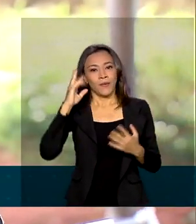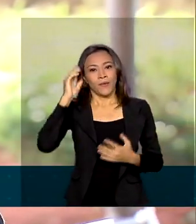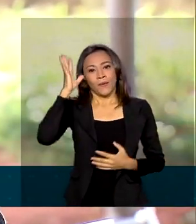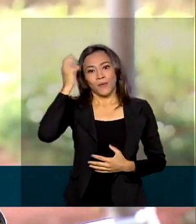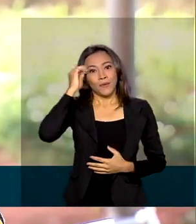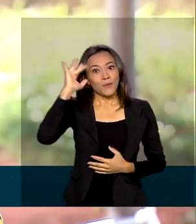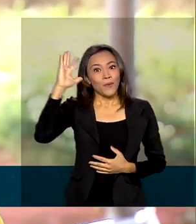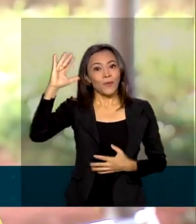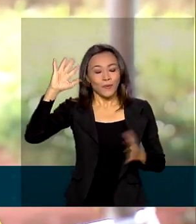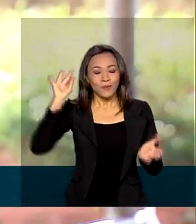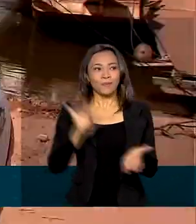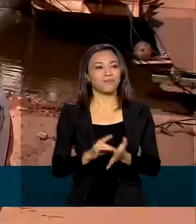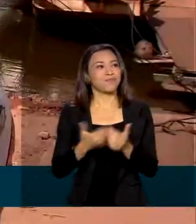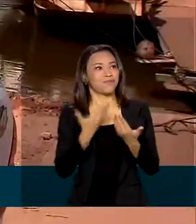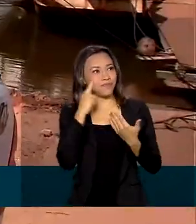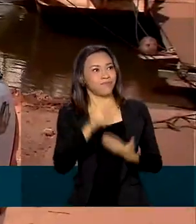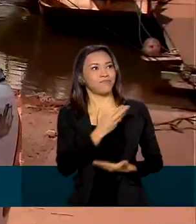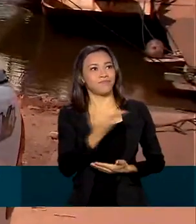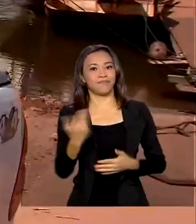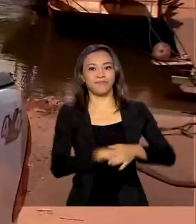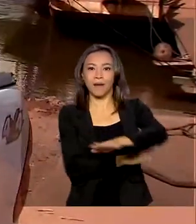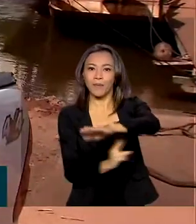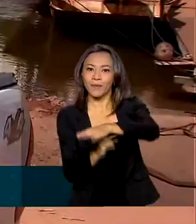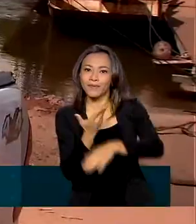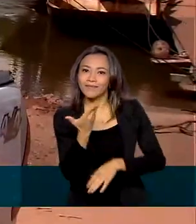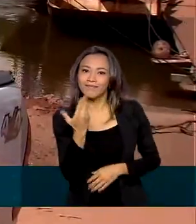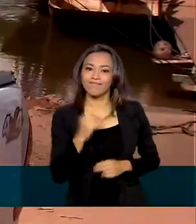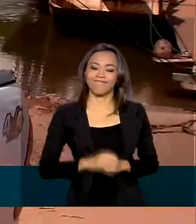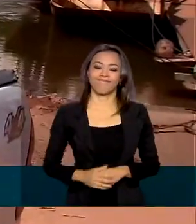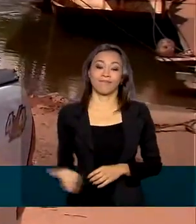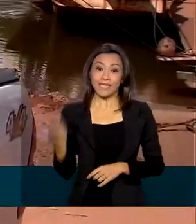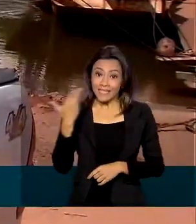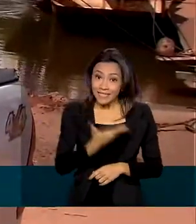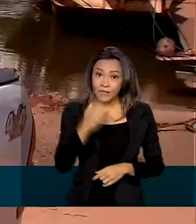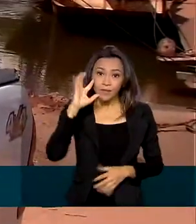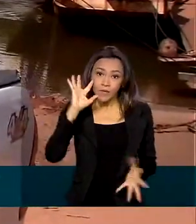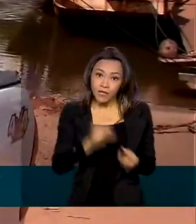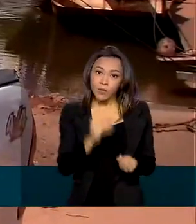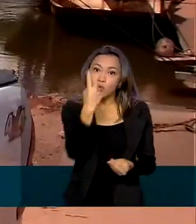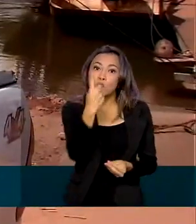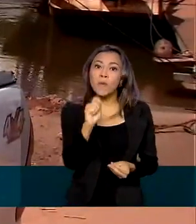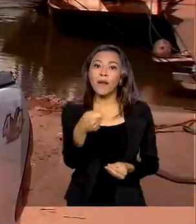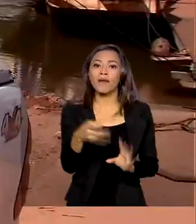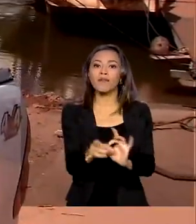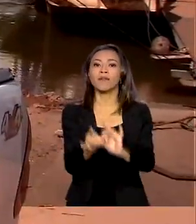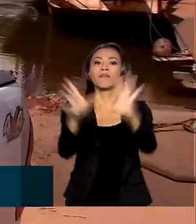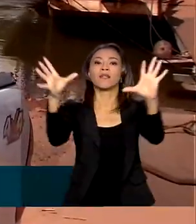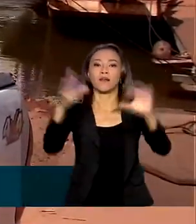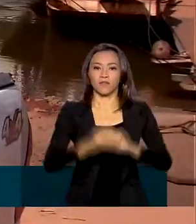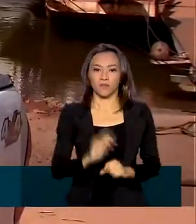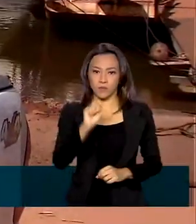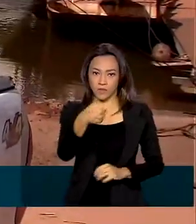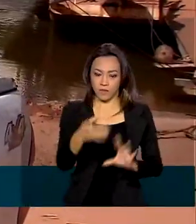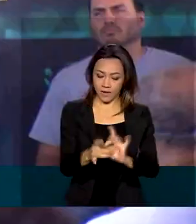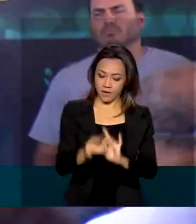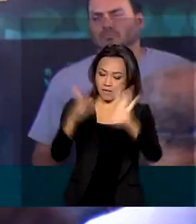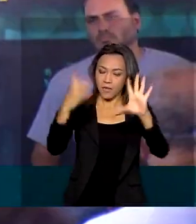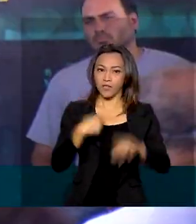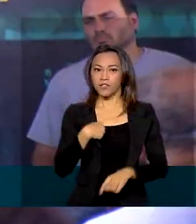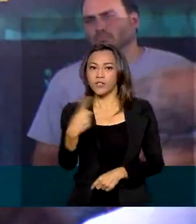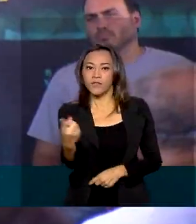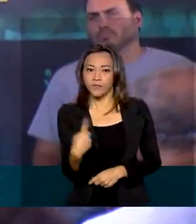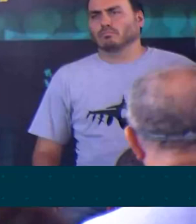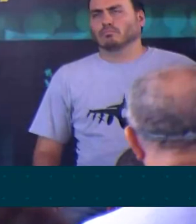realizado o sonho de da gente né resumindo tudo isso é uma palavra só liberdade a liberdade de ir e vir